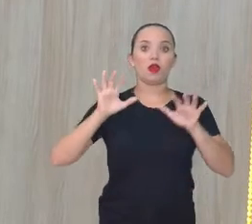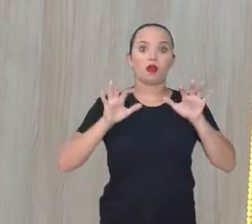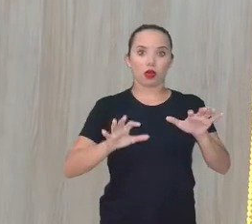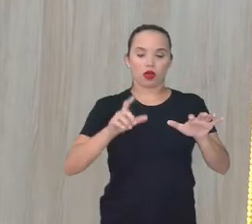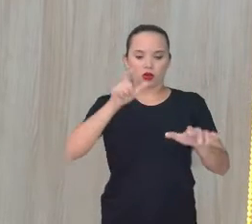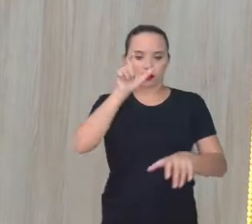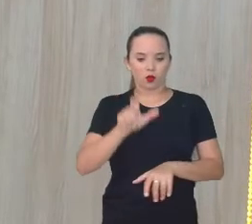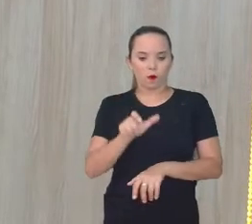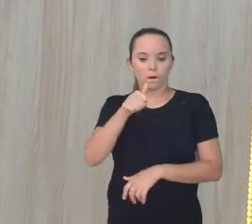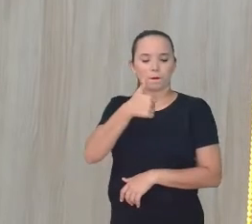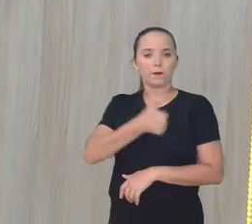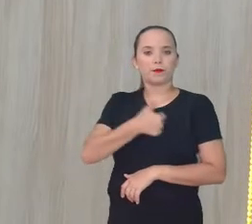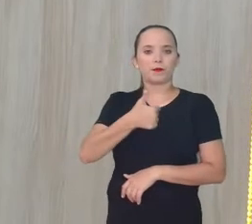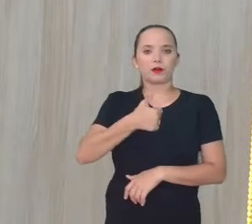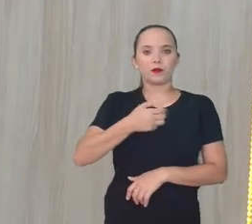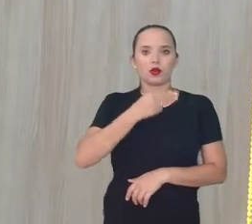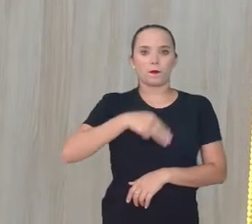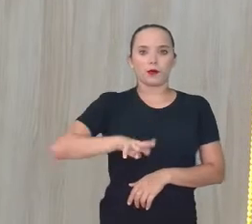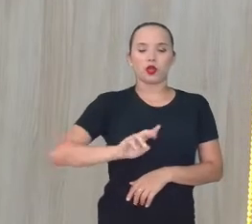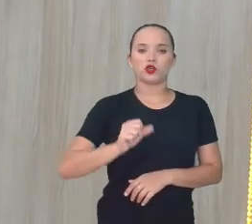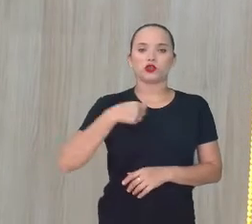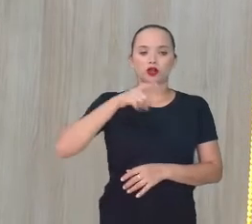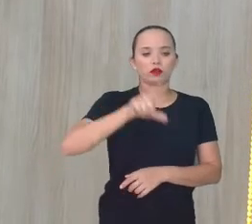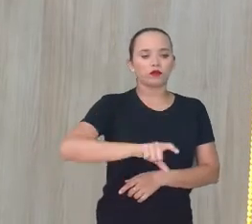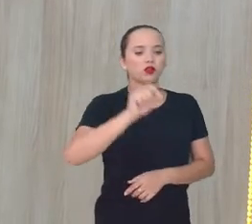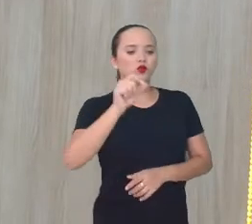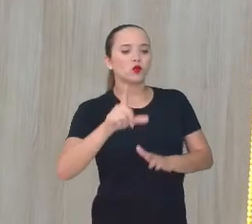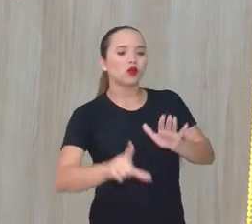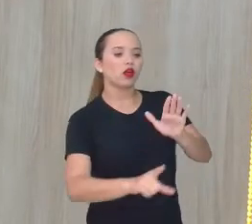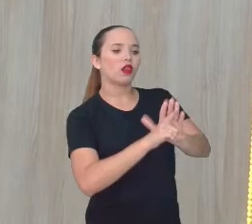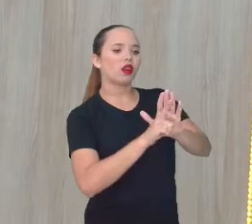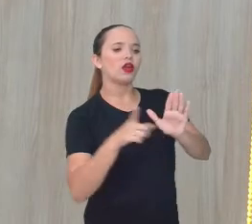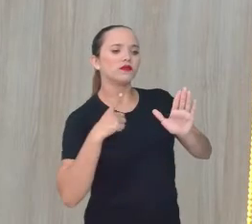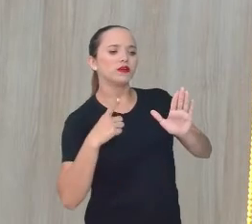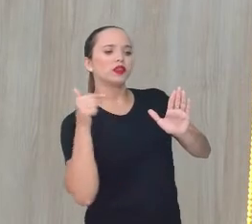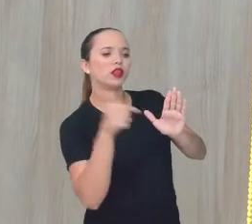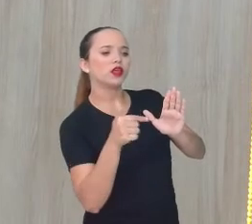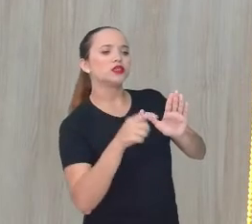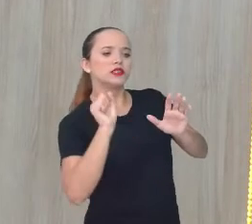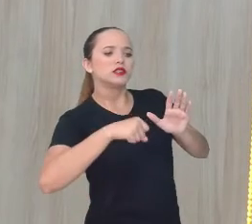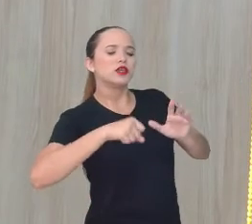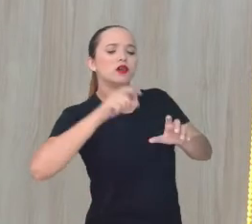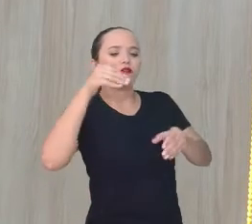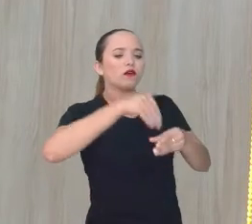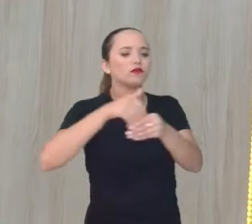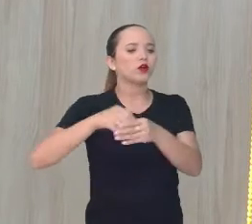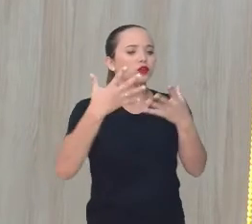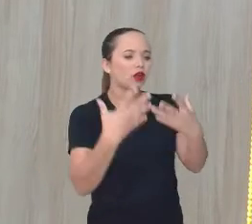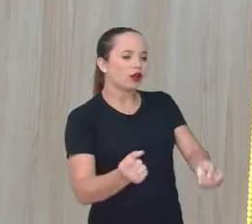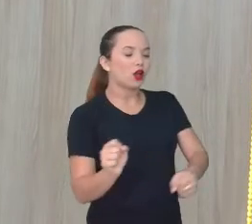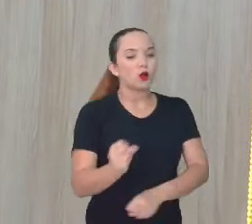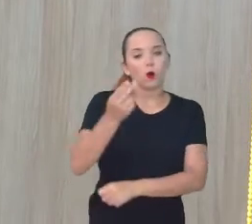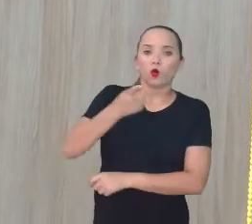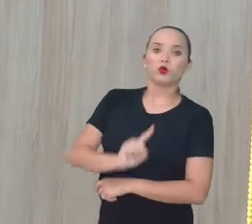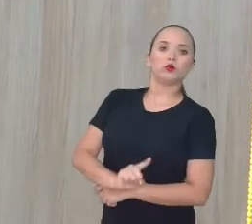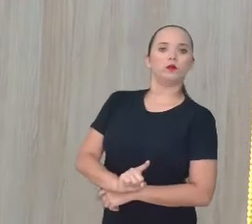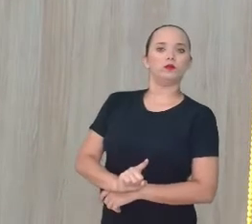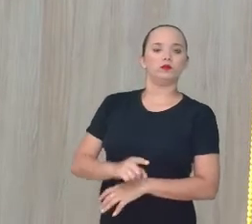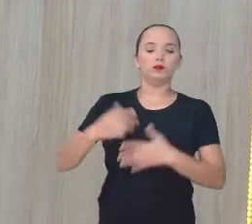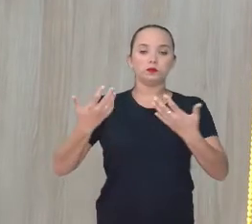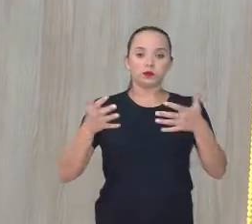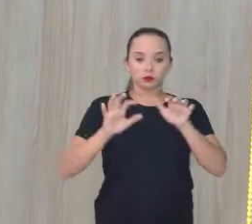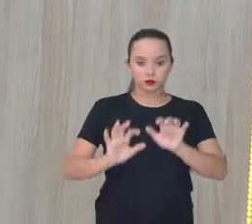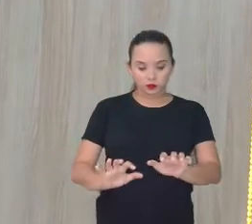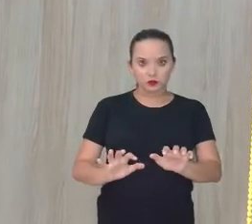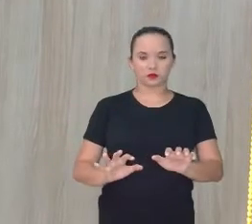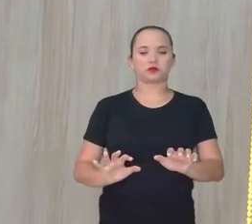colocando em pauta ali as leis que serão ou não colocadas ali para votação. Então, nesse sentido, você